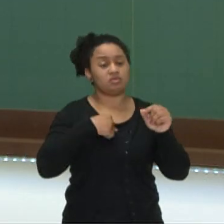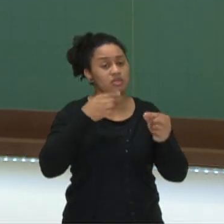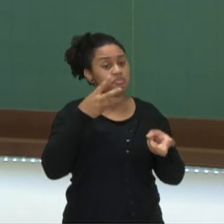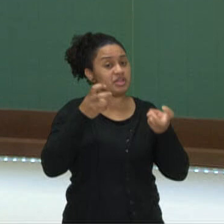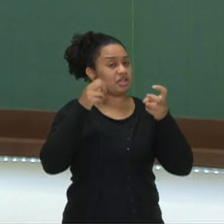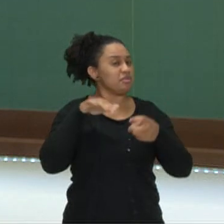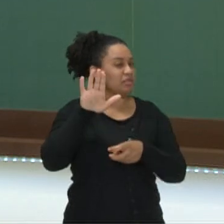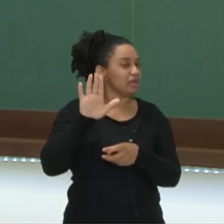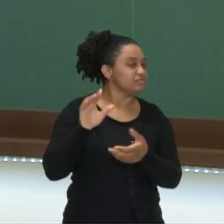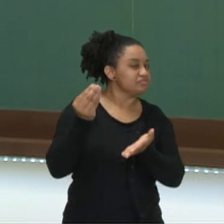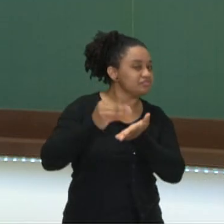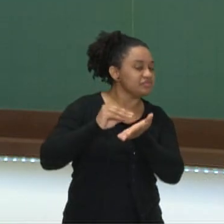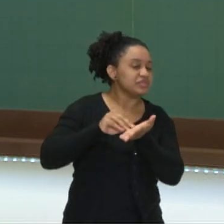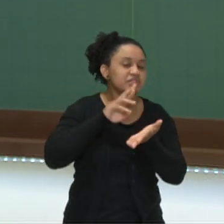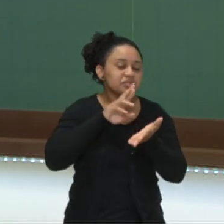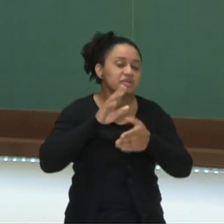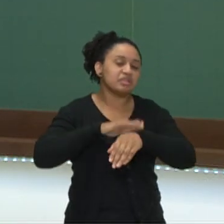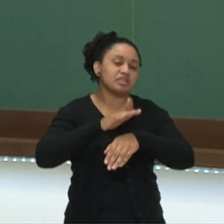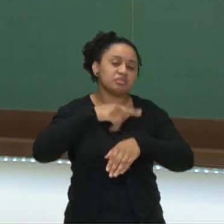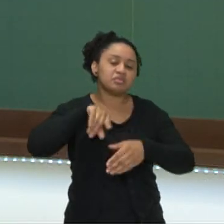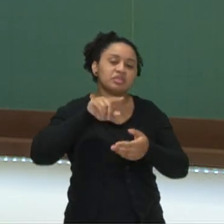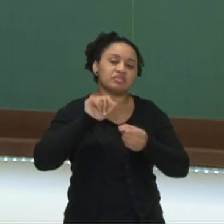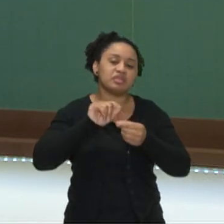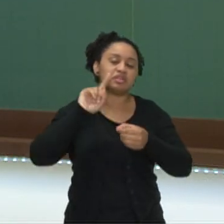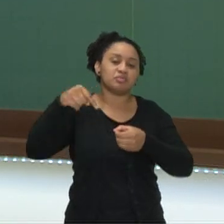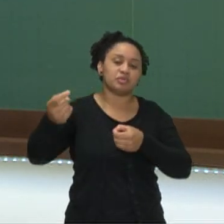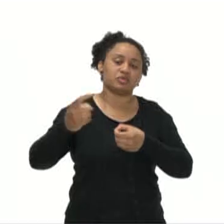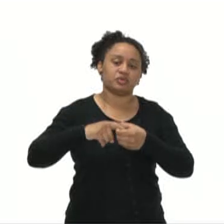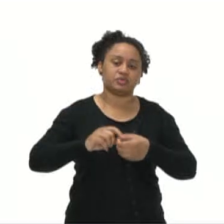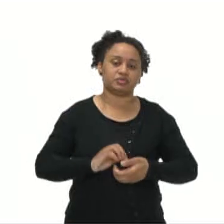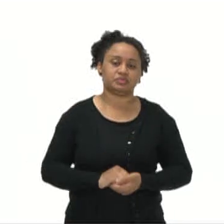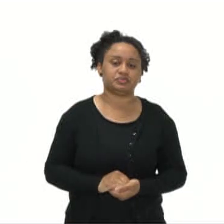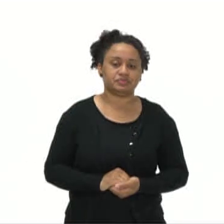destacam, beleza? Eu vou dar um tempinho para vocês e a gente já volta.